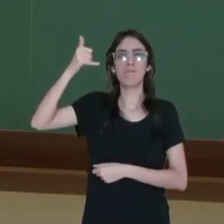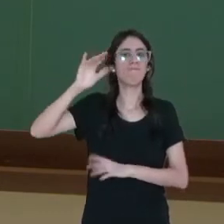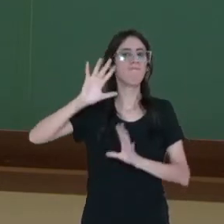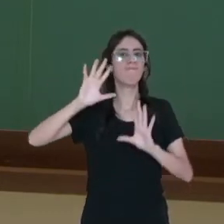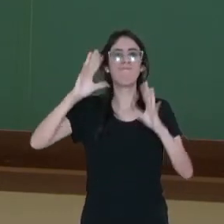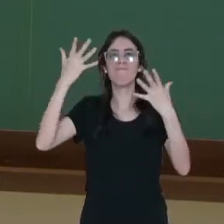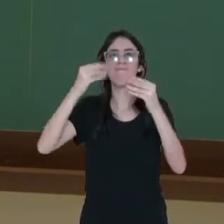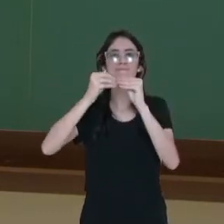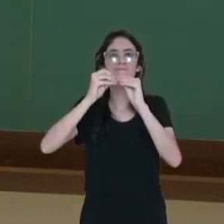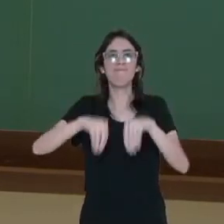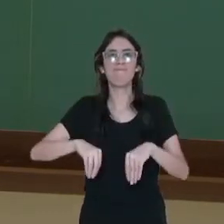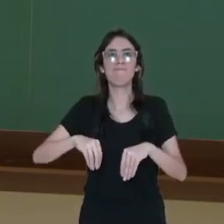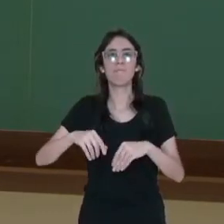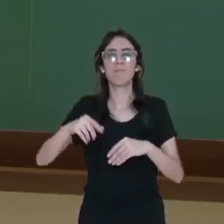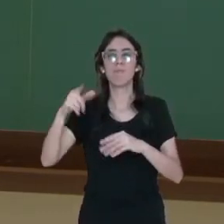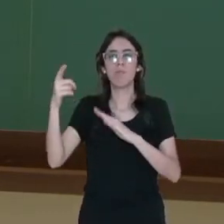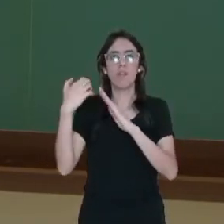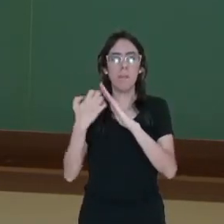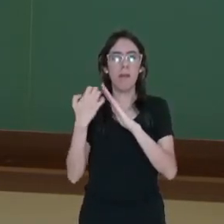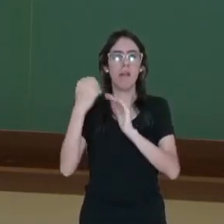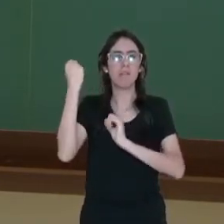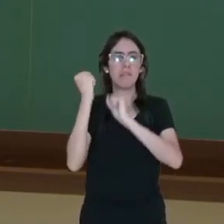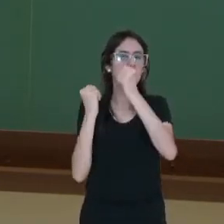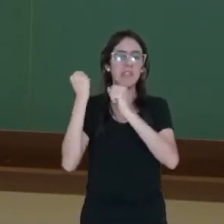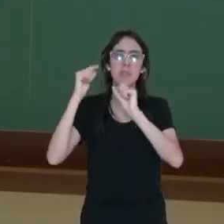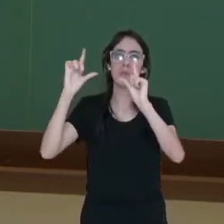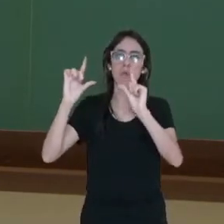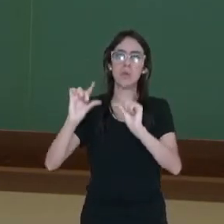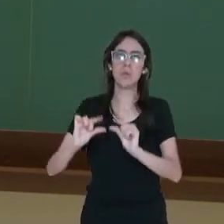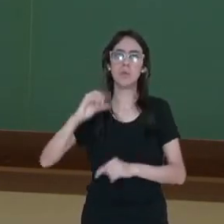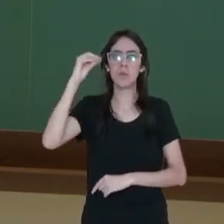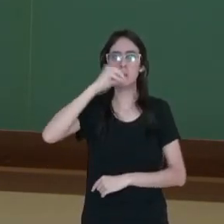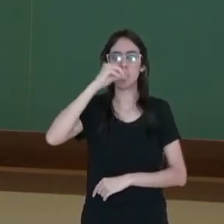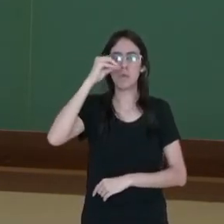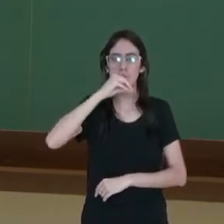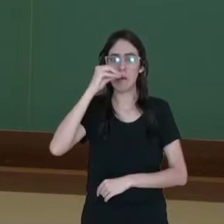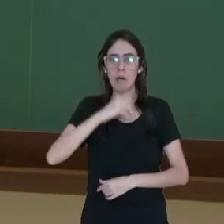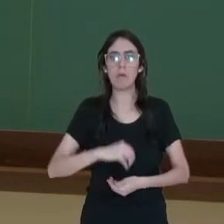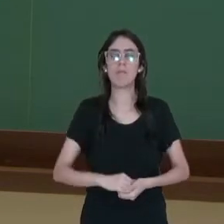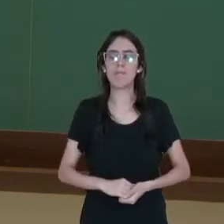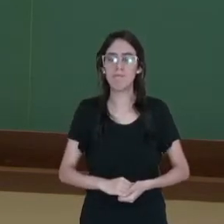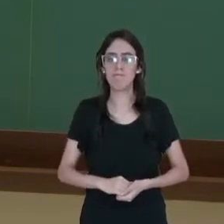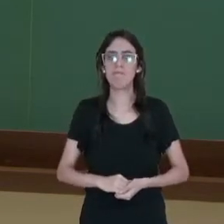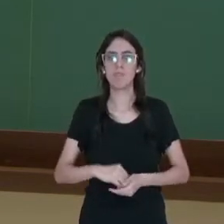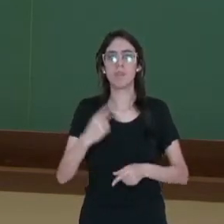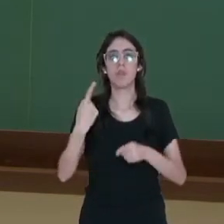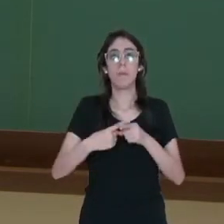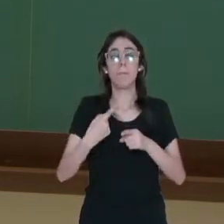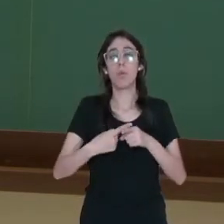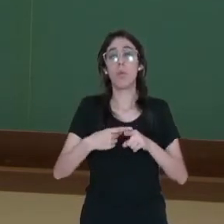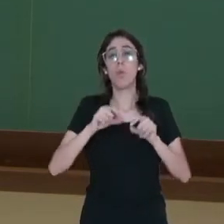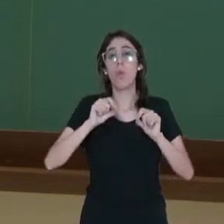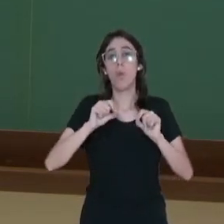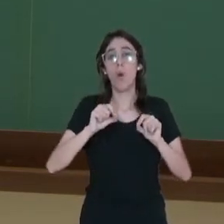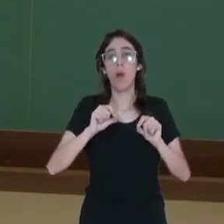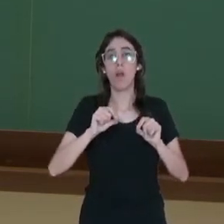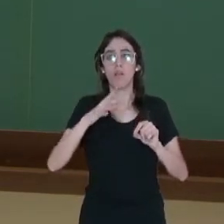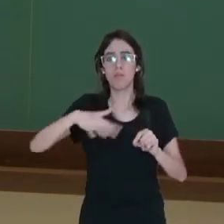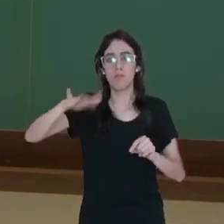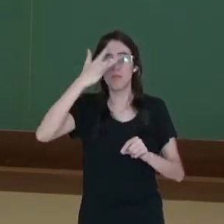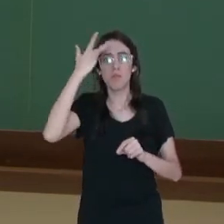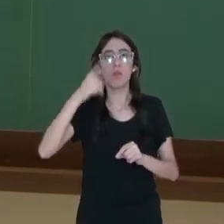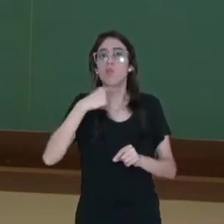atividade econômica, da atividade comercial no Brasil. Por quê? Causou a redução do poder de compra